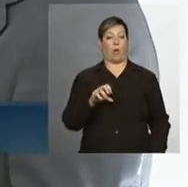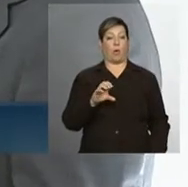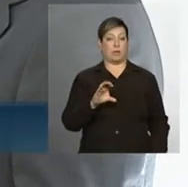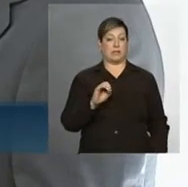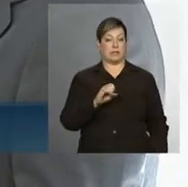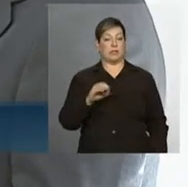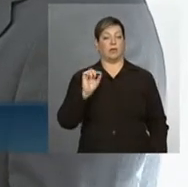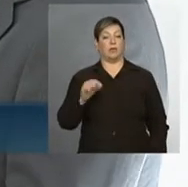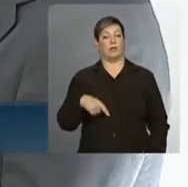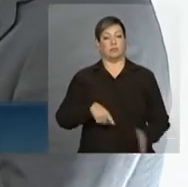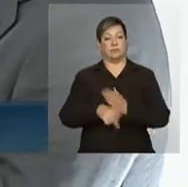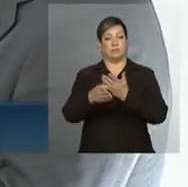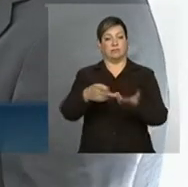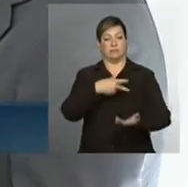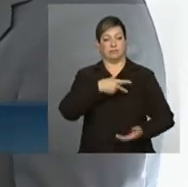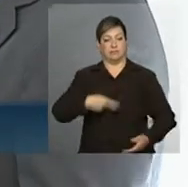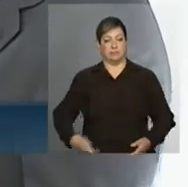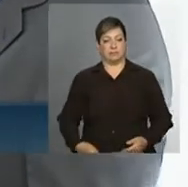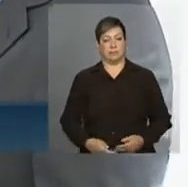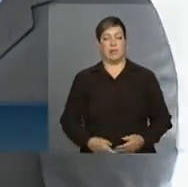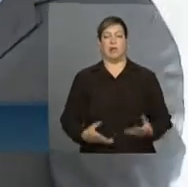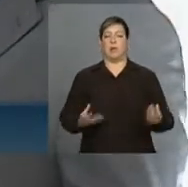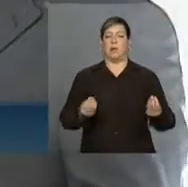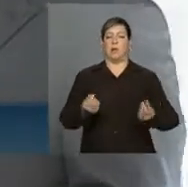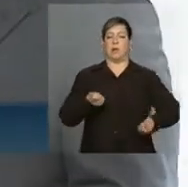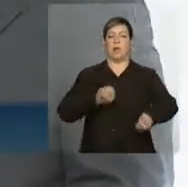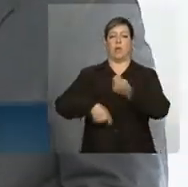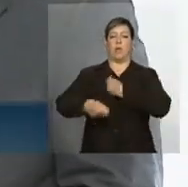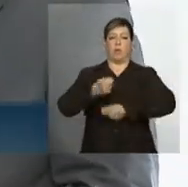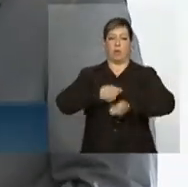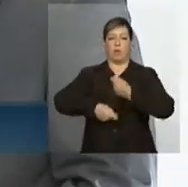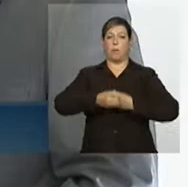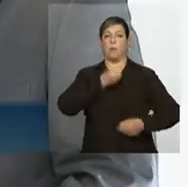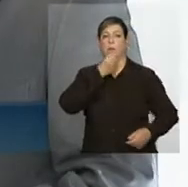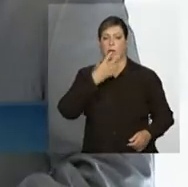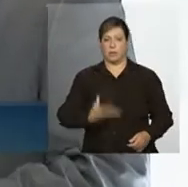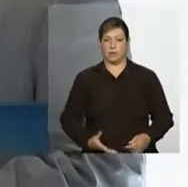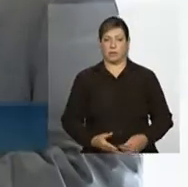Rousseff. Grandes investimentos